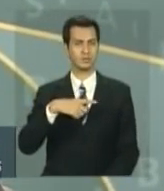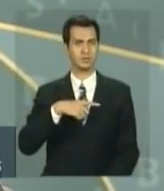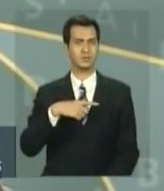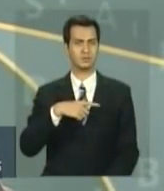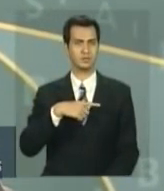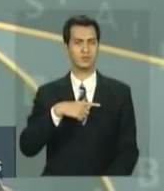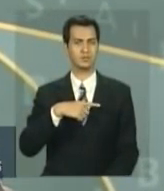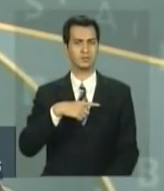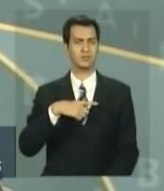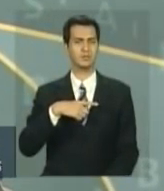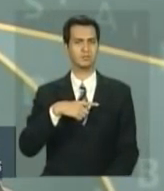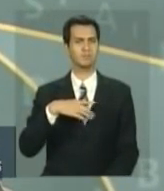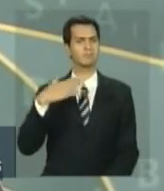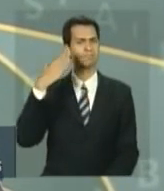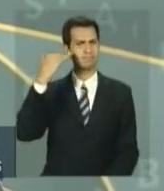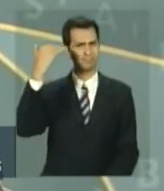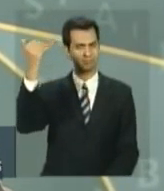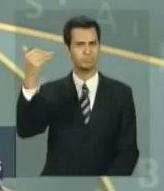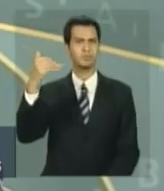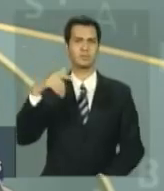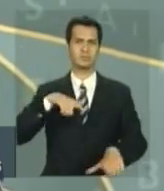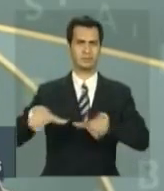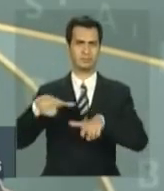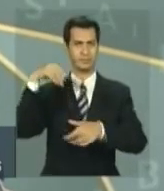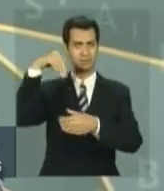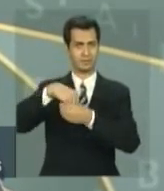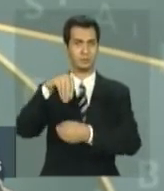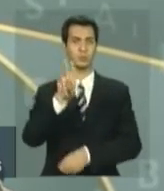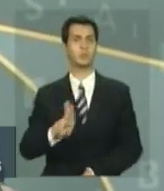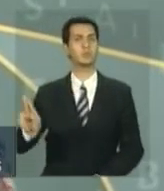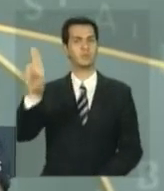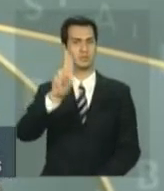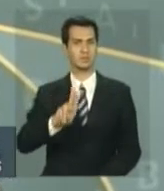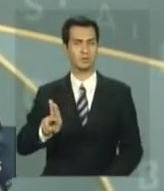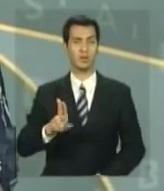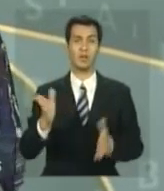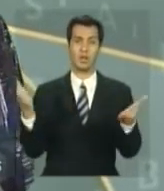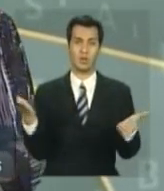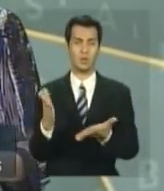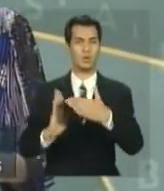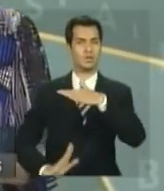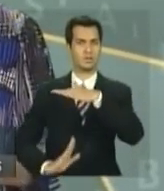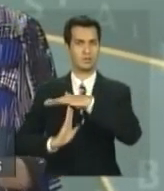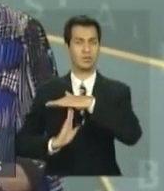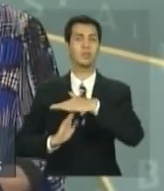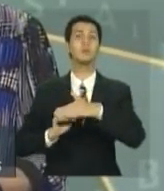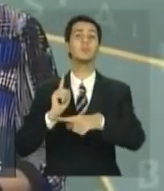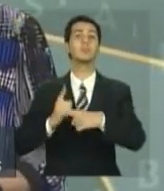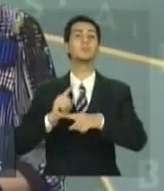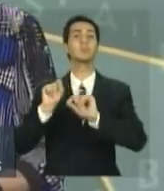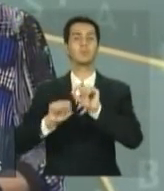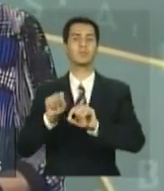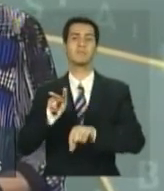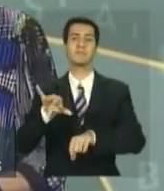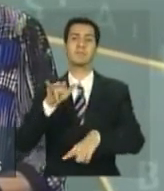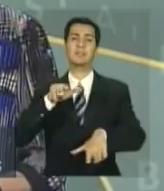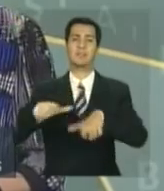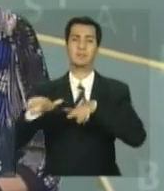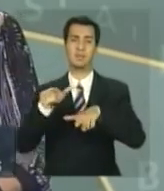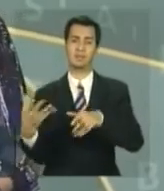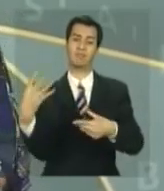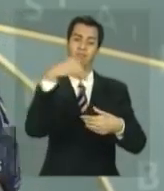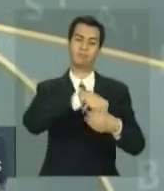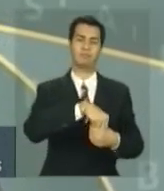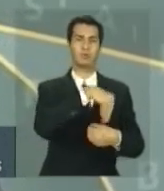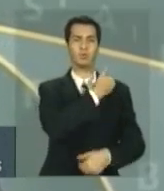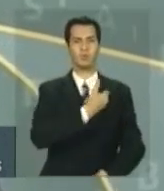dentro das universidades para dedicar-se agora, no Poder Executivo,